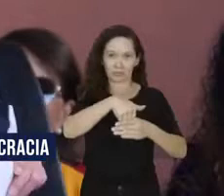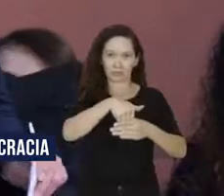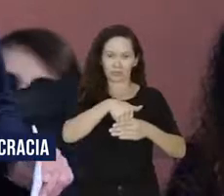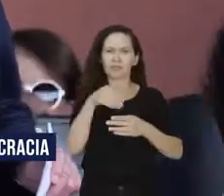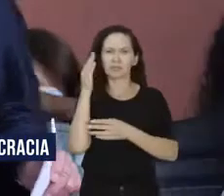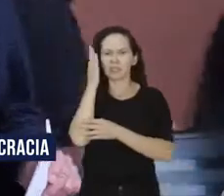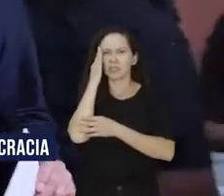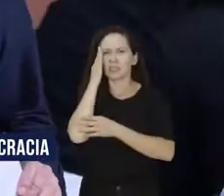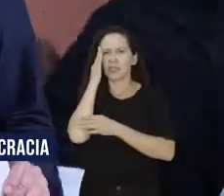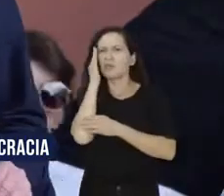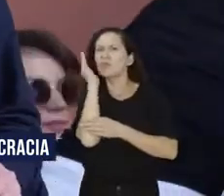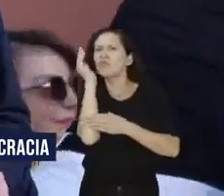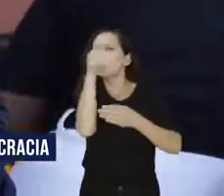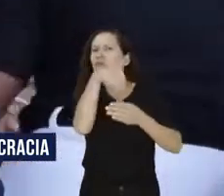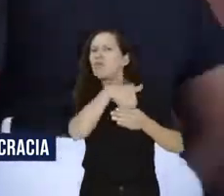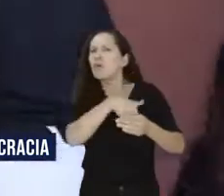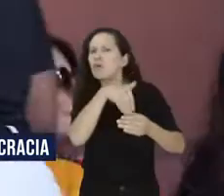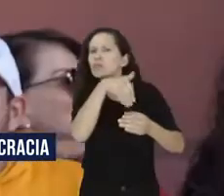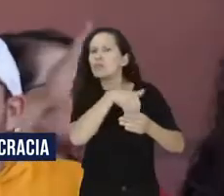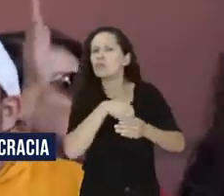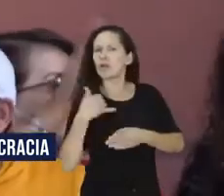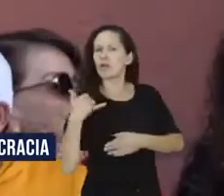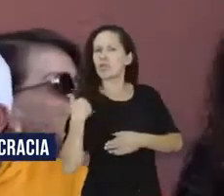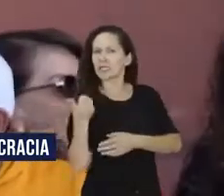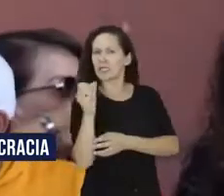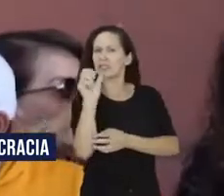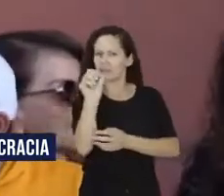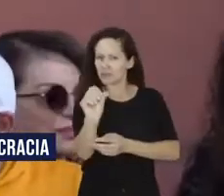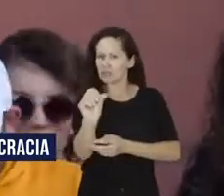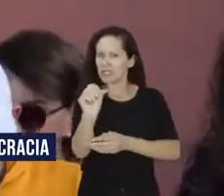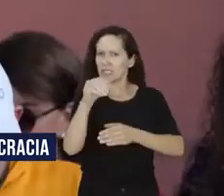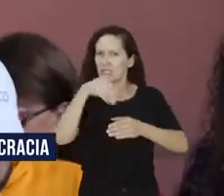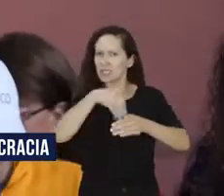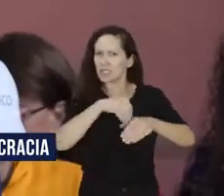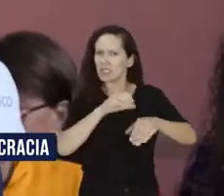aos 16 anos da Constituinte de